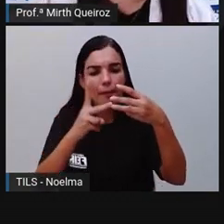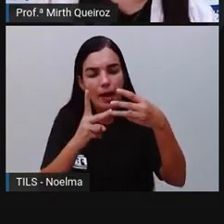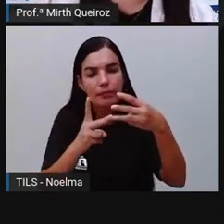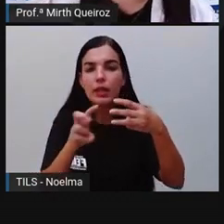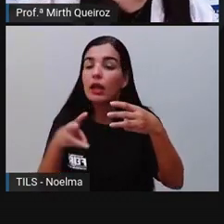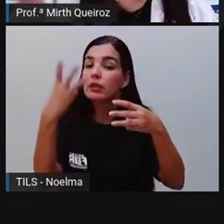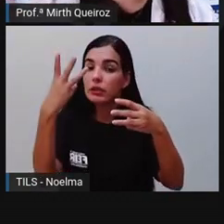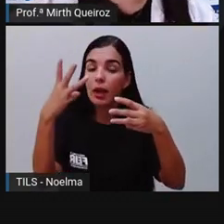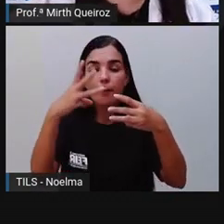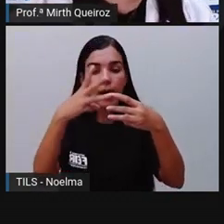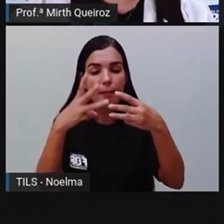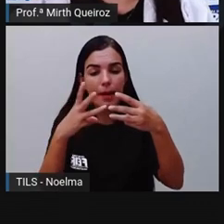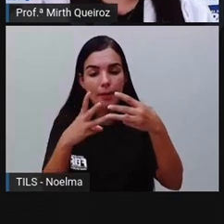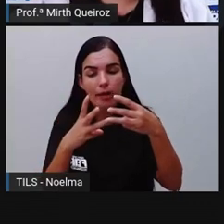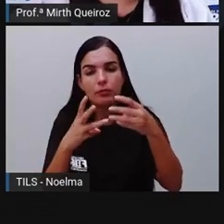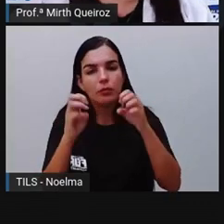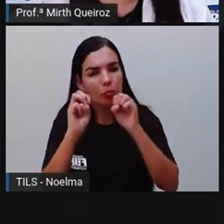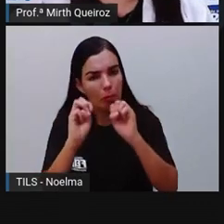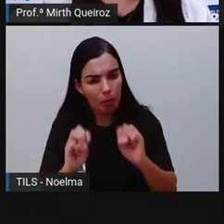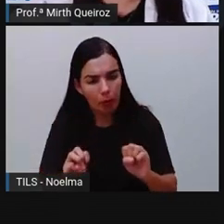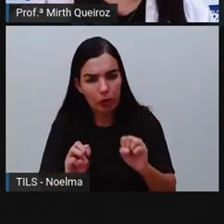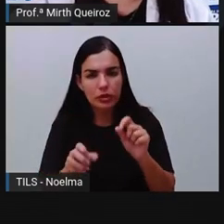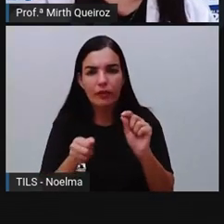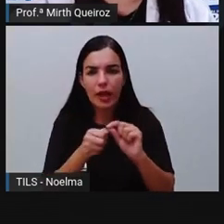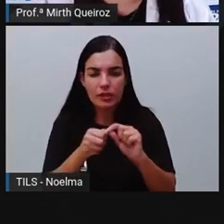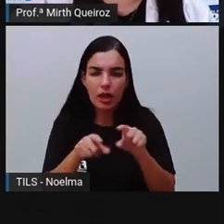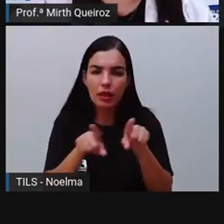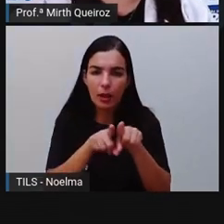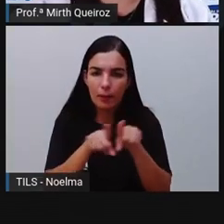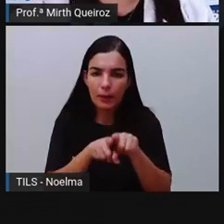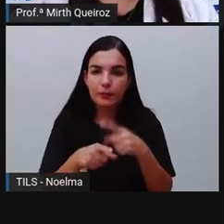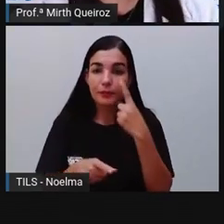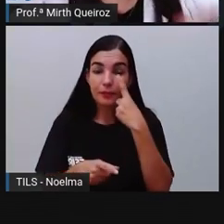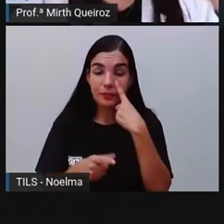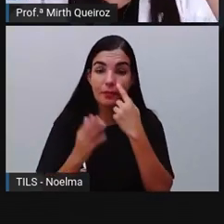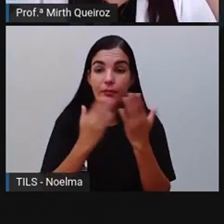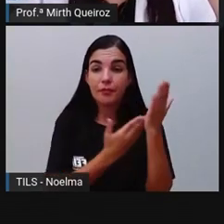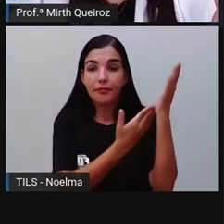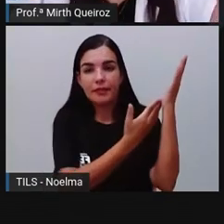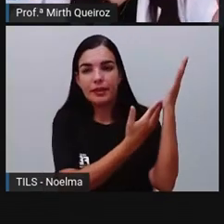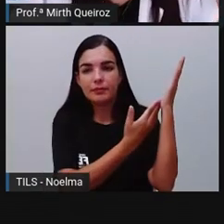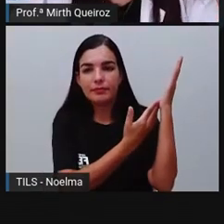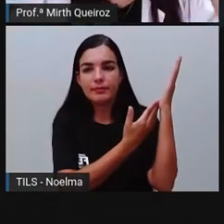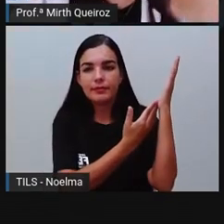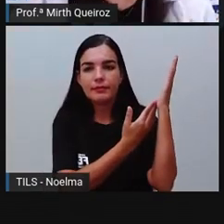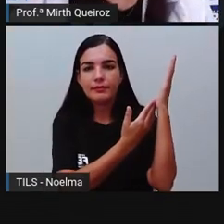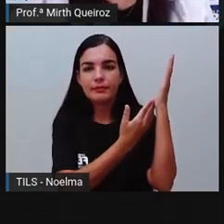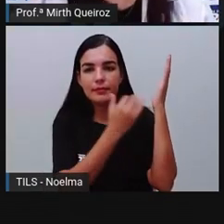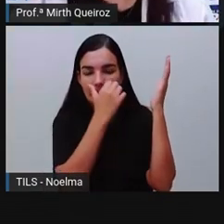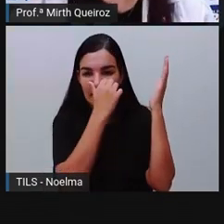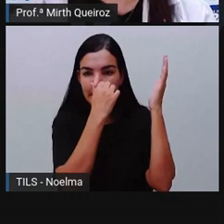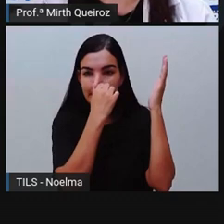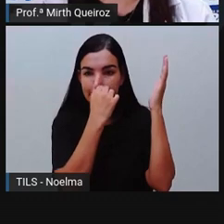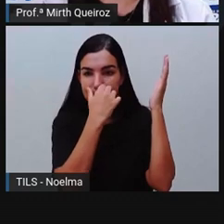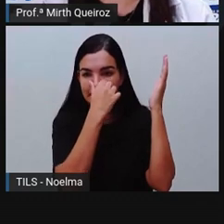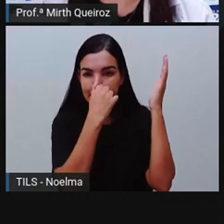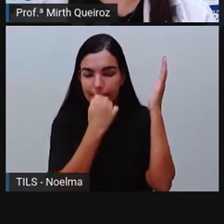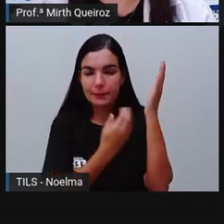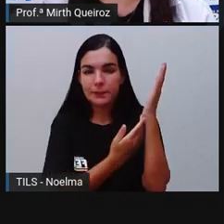Terceira menina, combinação com todos os meninos. Aí aqui a gente tem outro